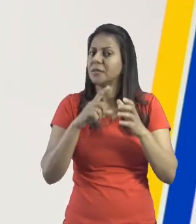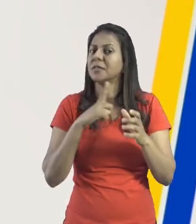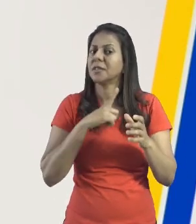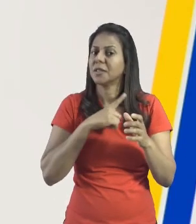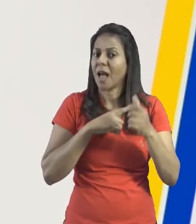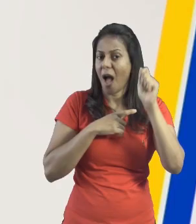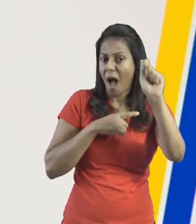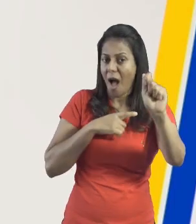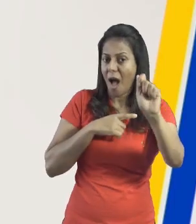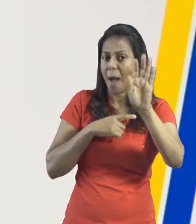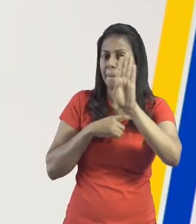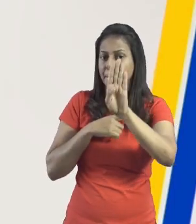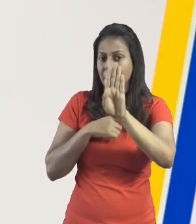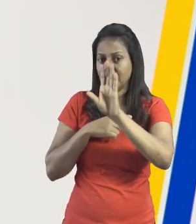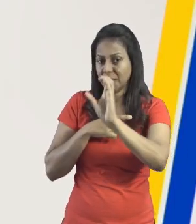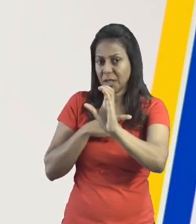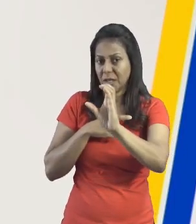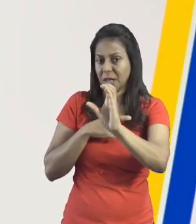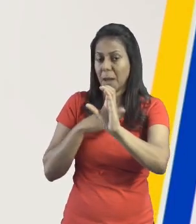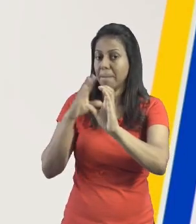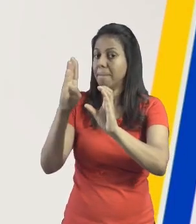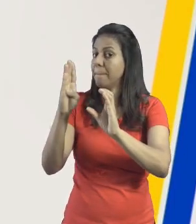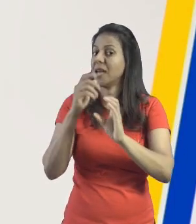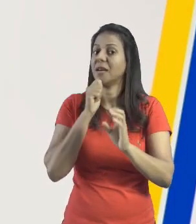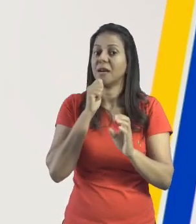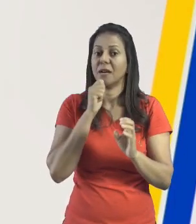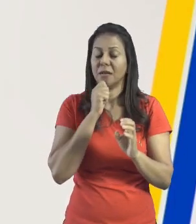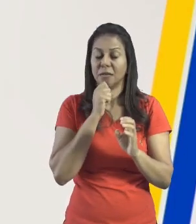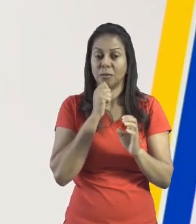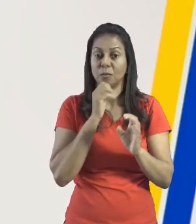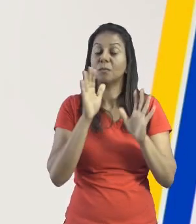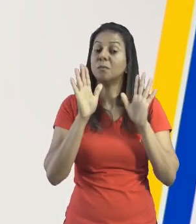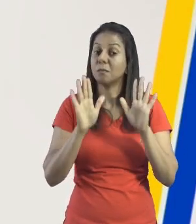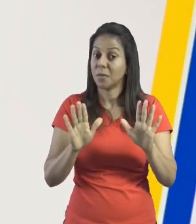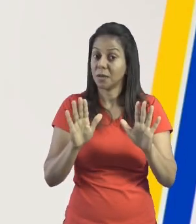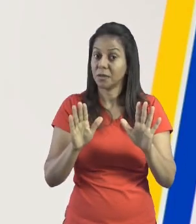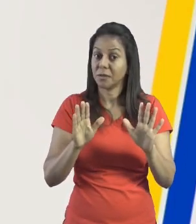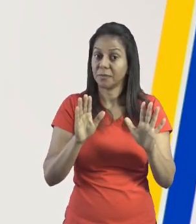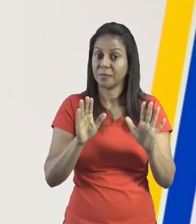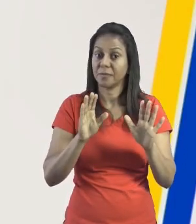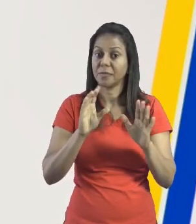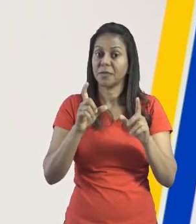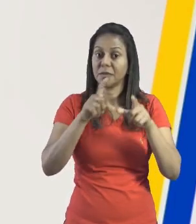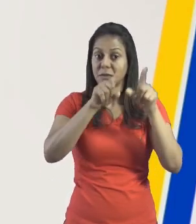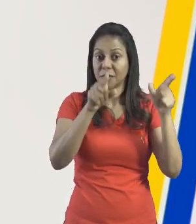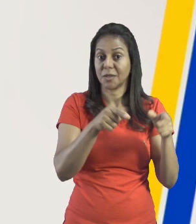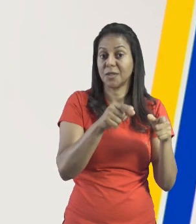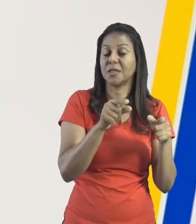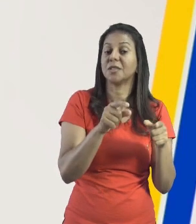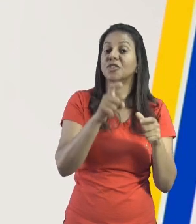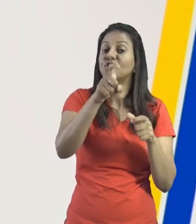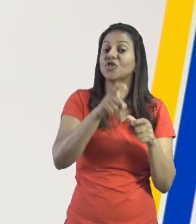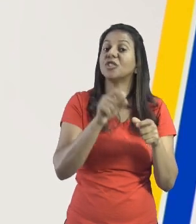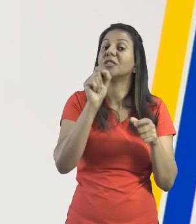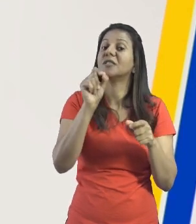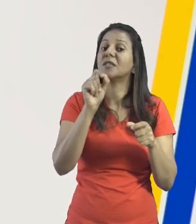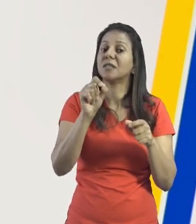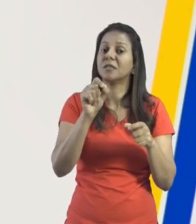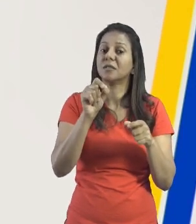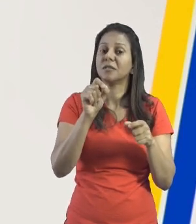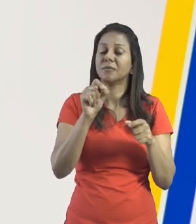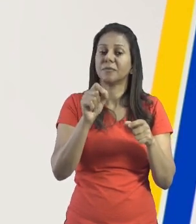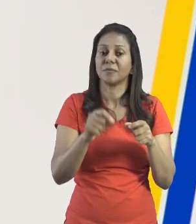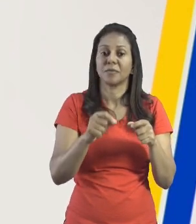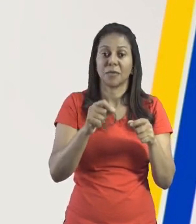A, termo C e não aparece B. Então, nesse caso, queremos isolar e encontrar o valor de x. Então, tem